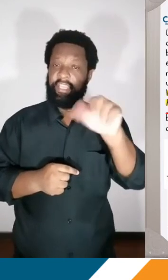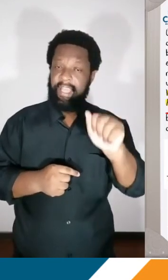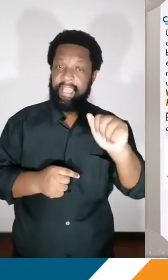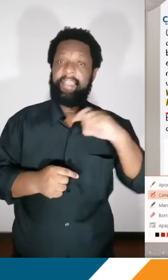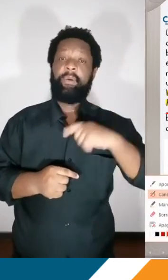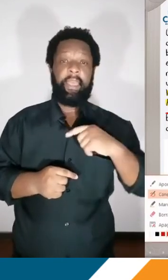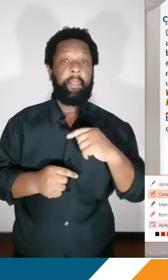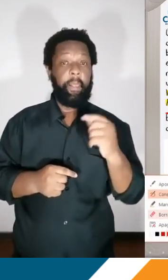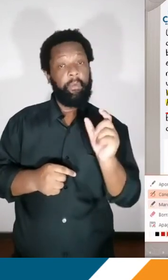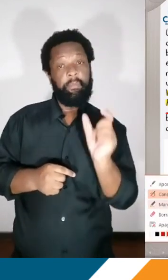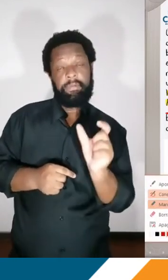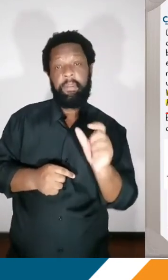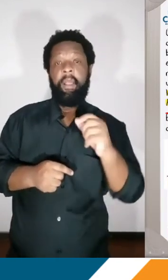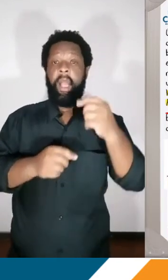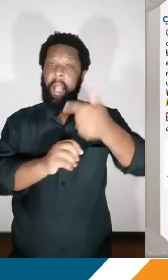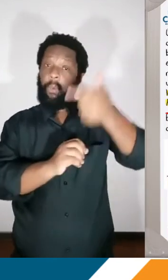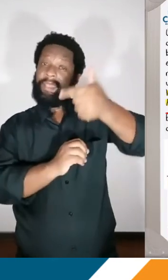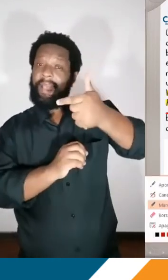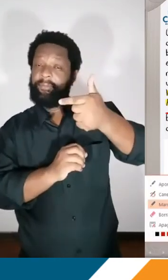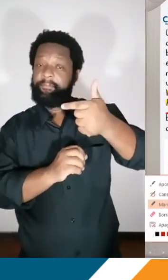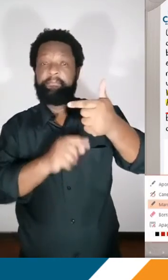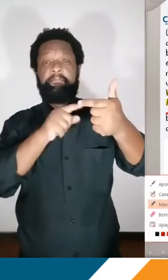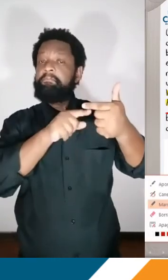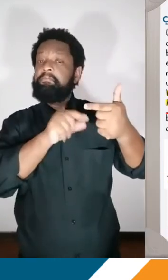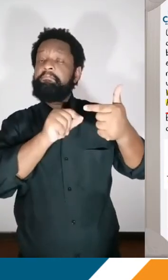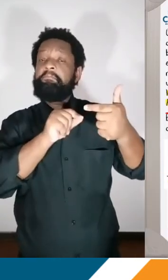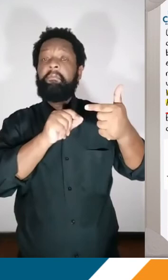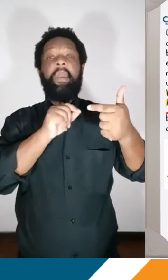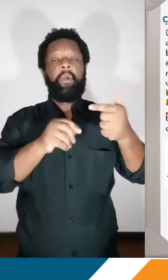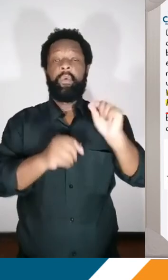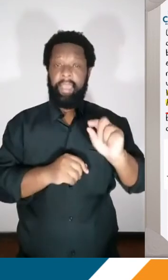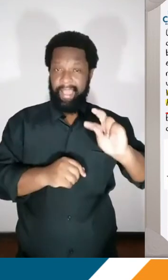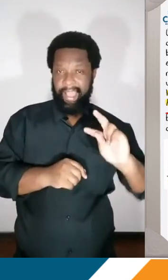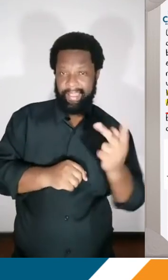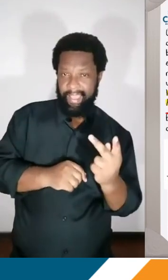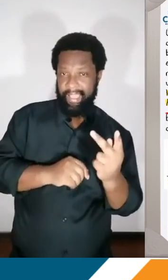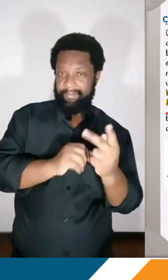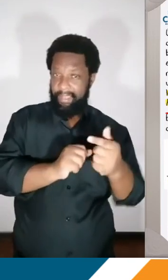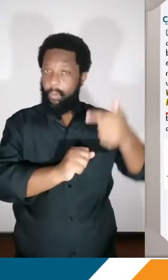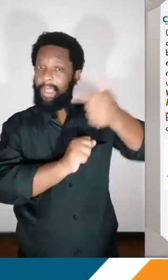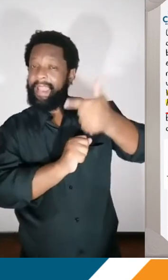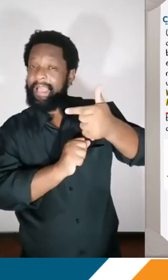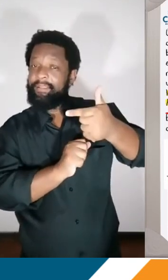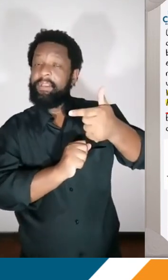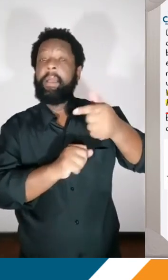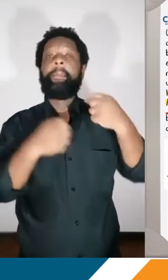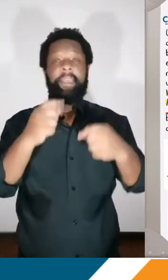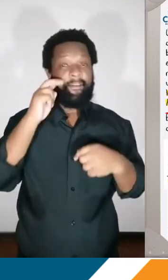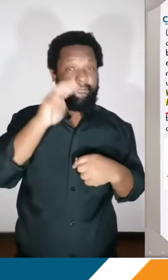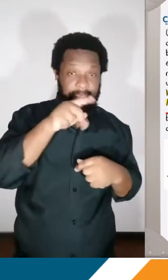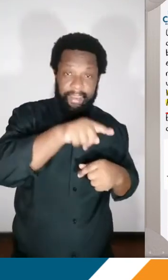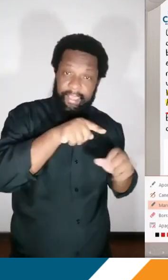termo ao quadrado. Se a gente tem um termo ao quadrado, ó, h ao quadrado, a gente vai ter que ver